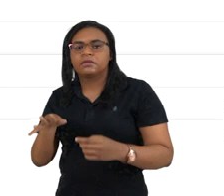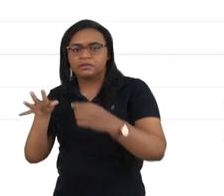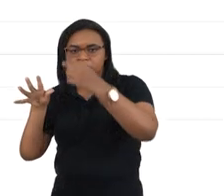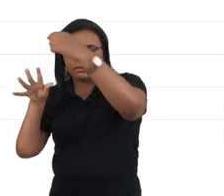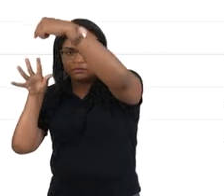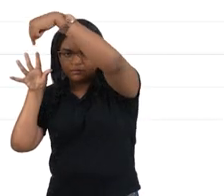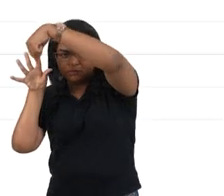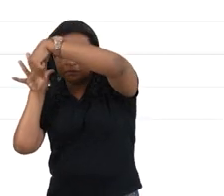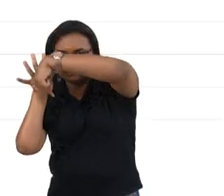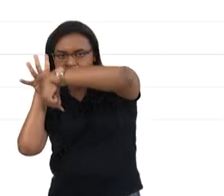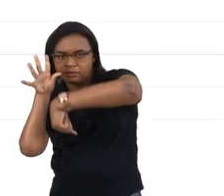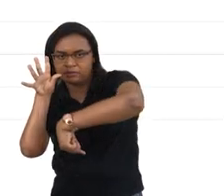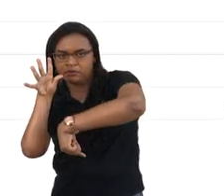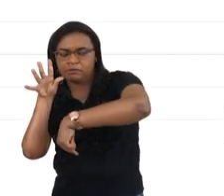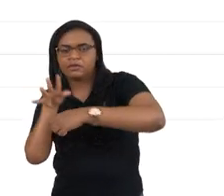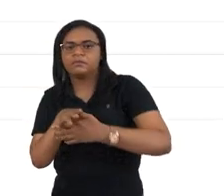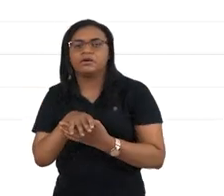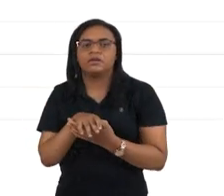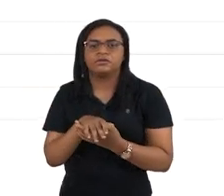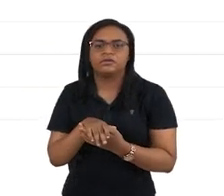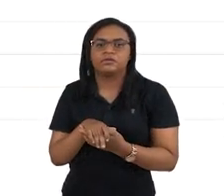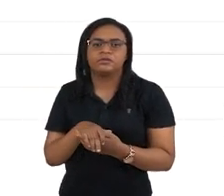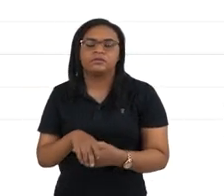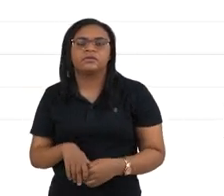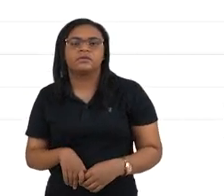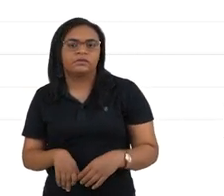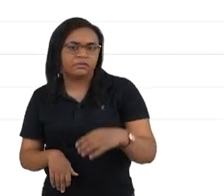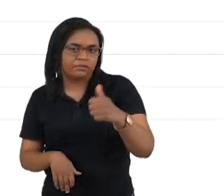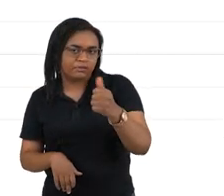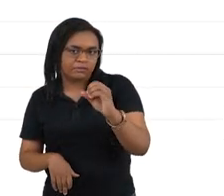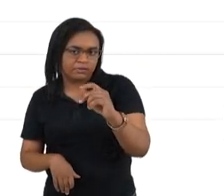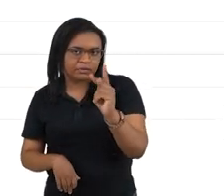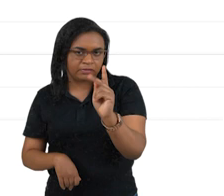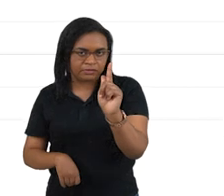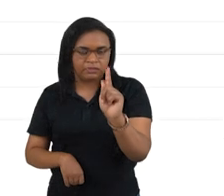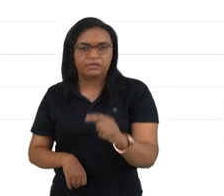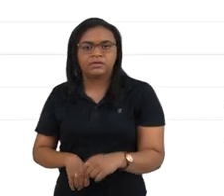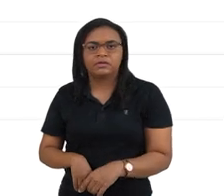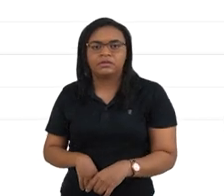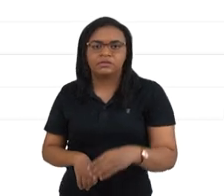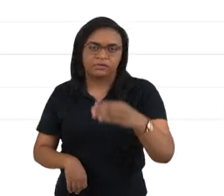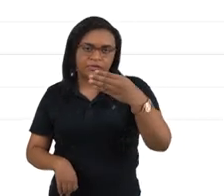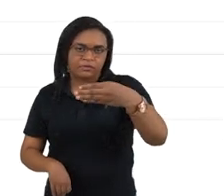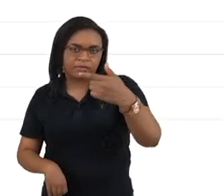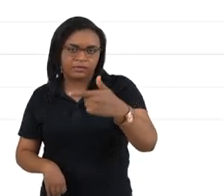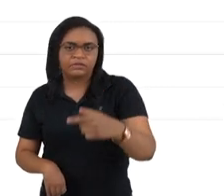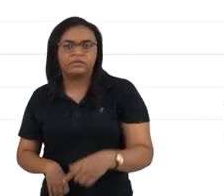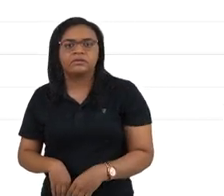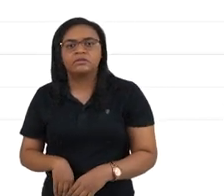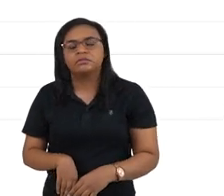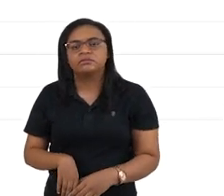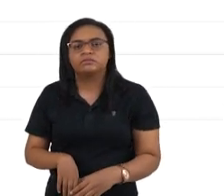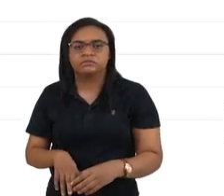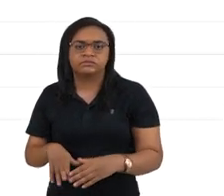E o comprimento? Agora a gente relaciona, ó. Com 10 quilos, ele tinha 42 de comprimento. Aumentou o peso.